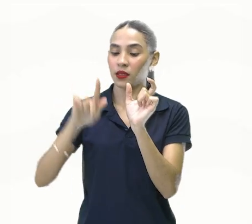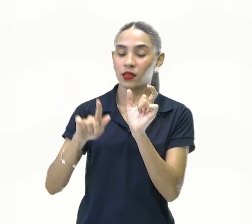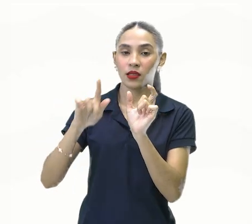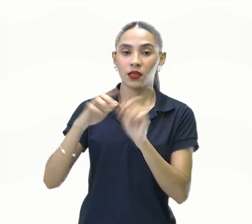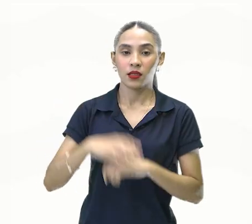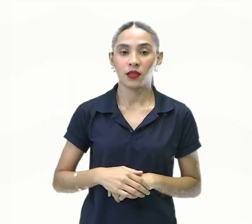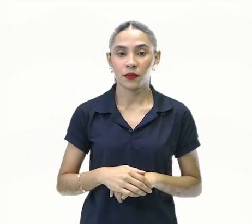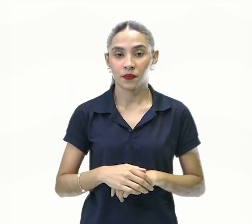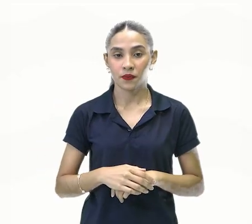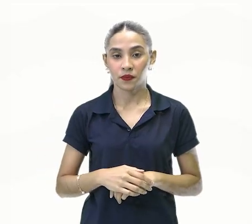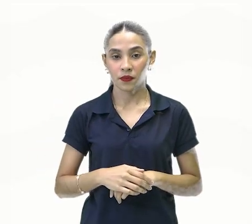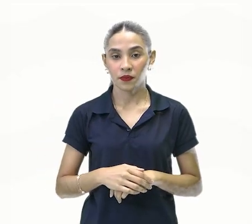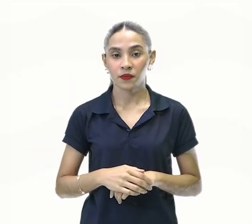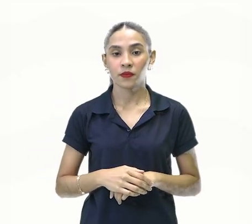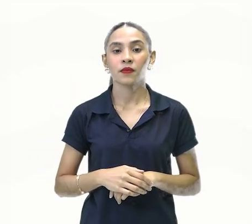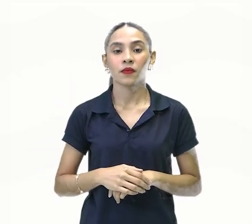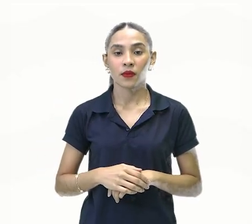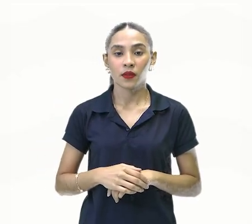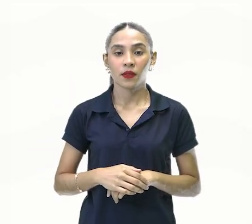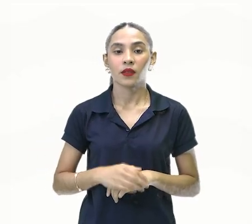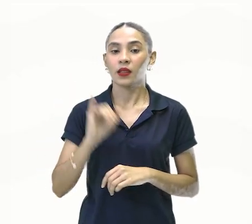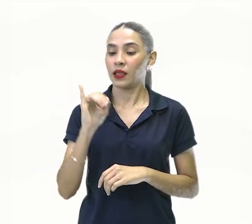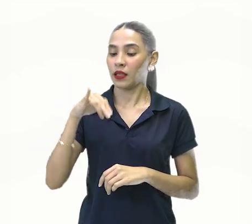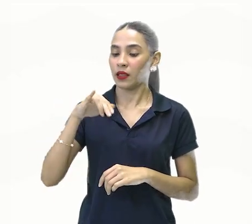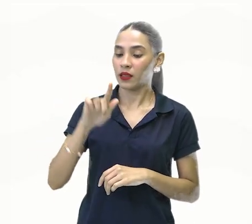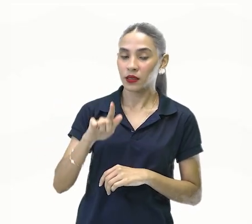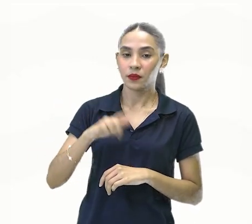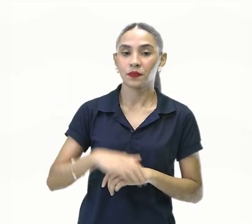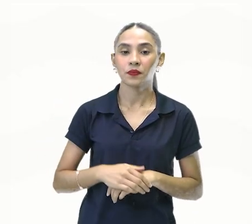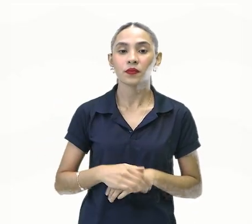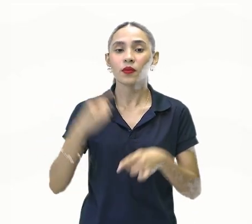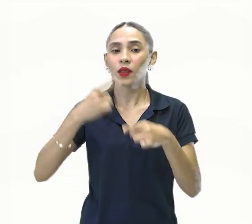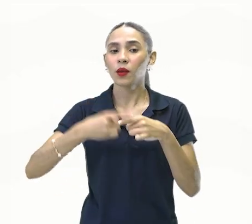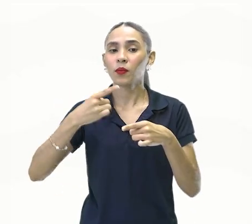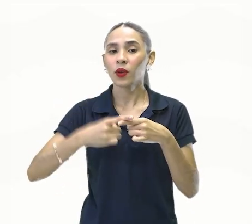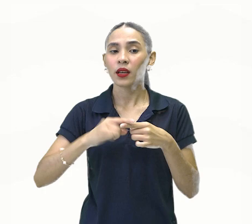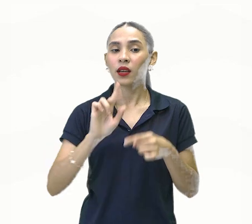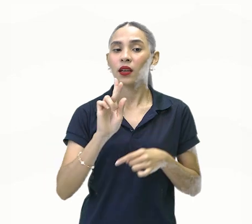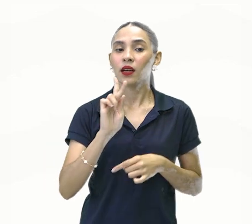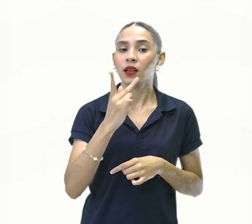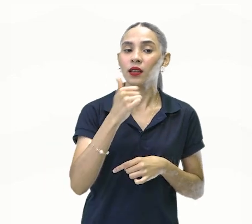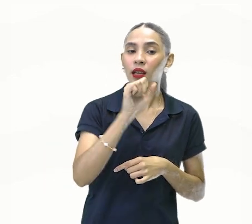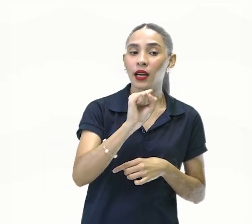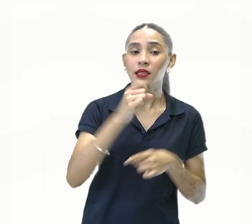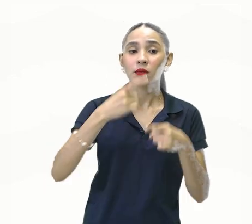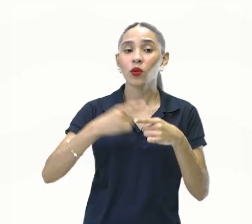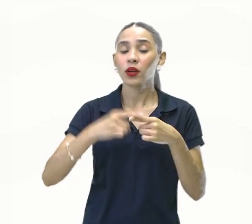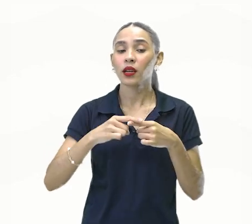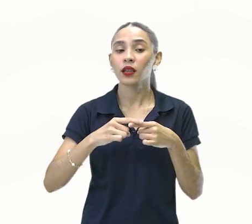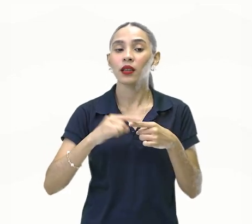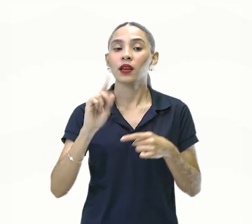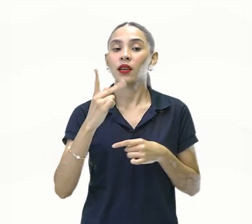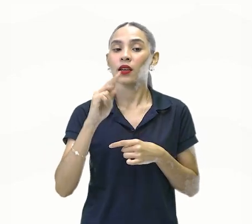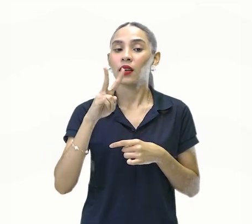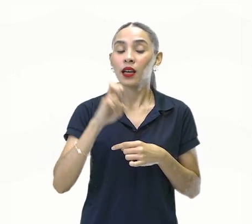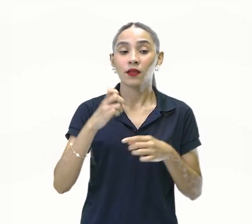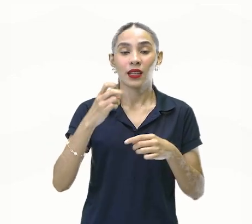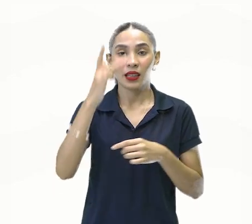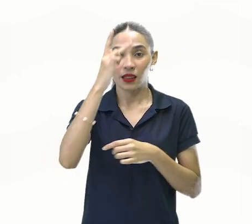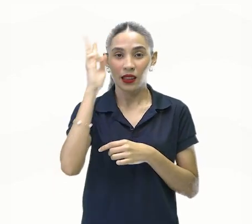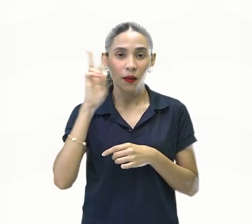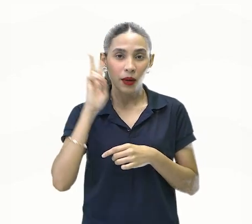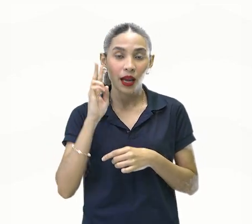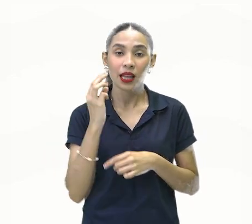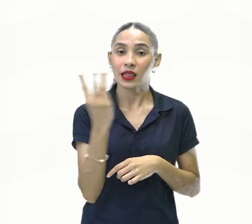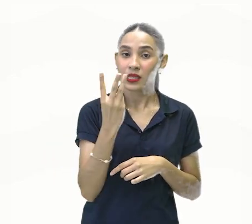verbo principal com terminação em ing. Por que has e não have? Porque terceira pessoa do singular he, she,